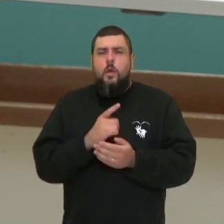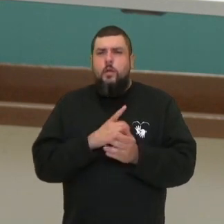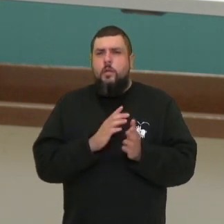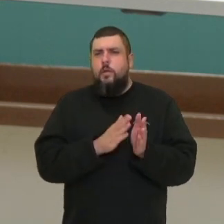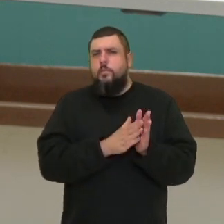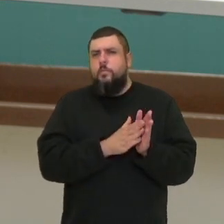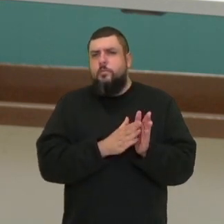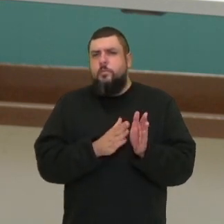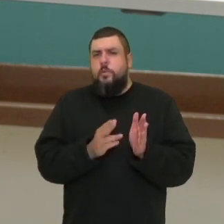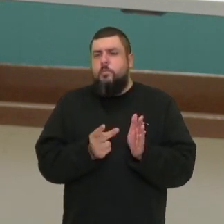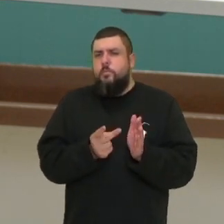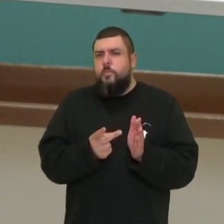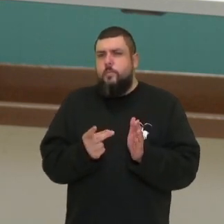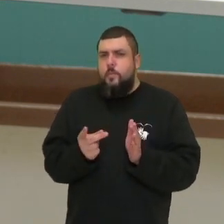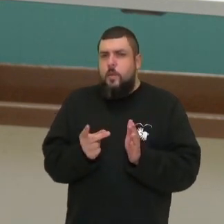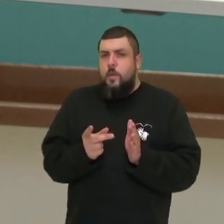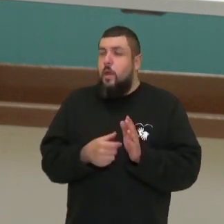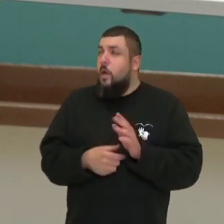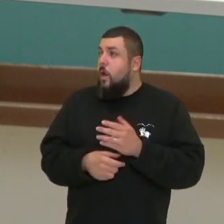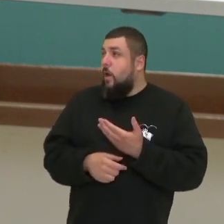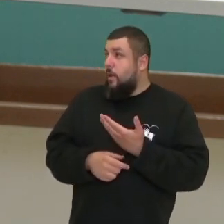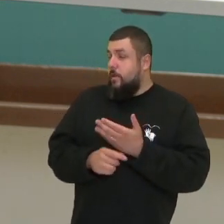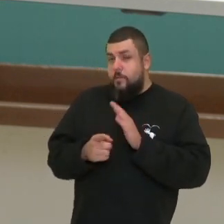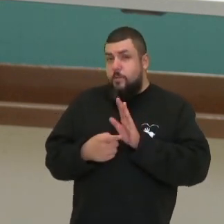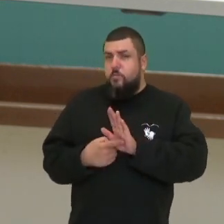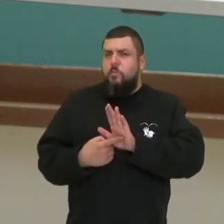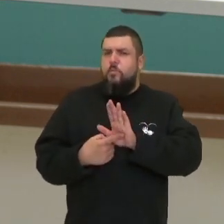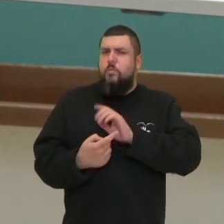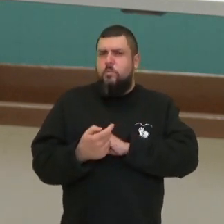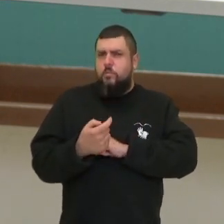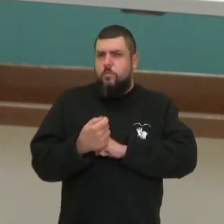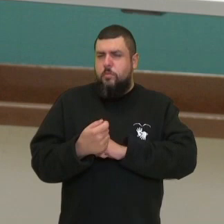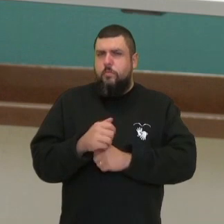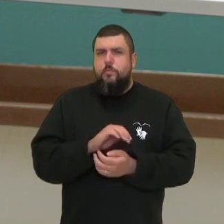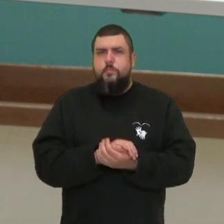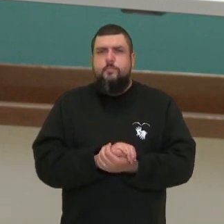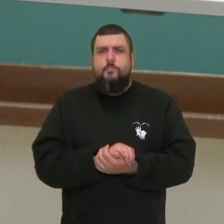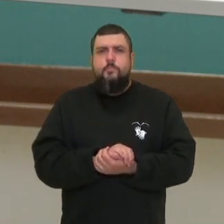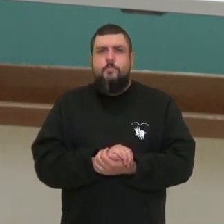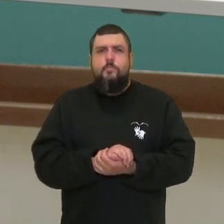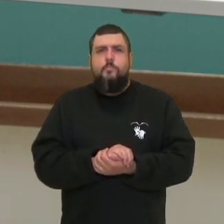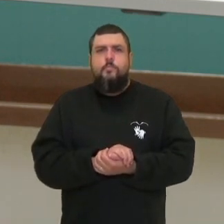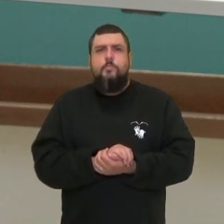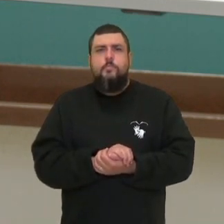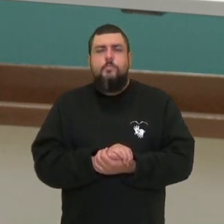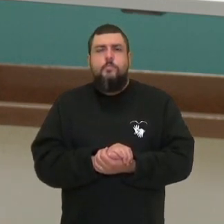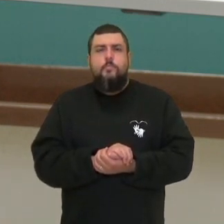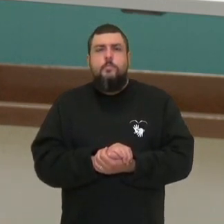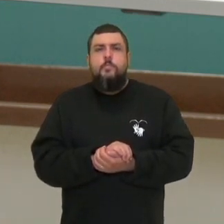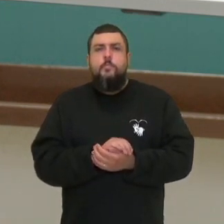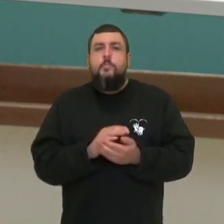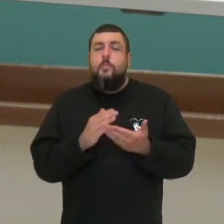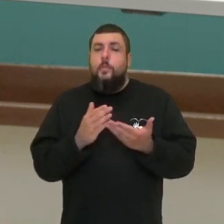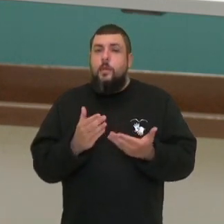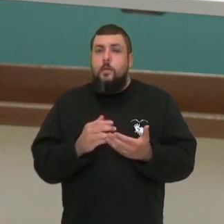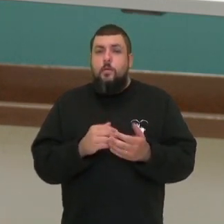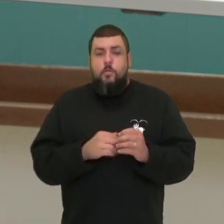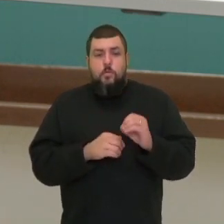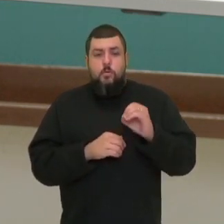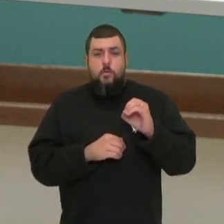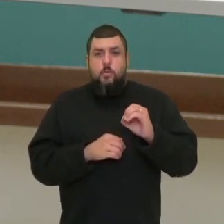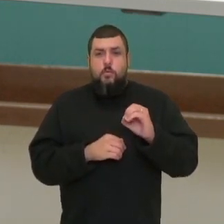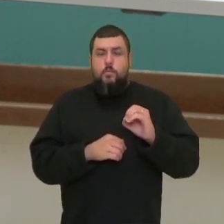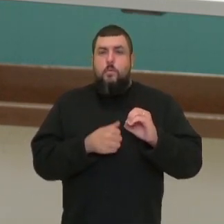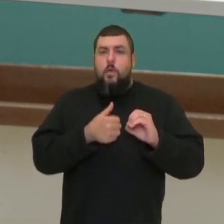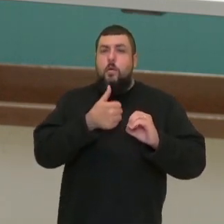só mostrou uma parte dos elementos desse conjunto. O que podemos dizer? Que 0 é o primeiro